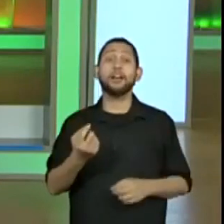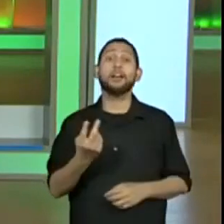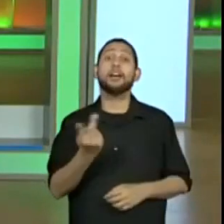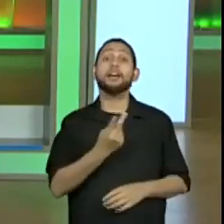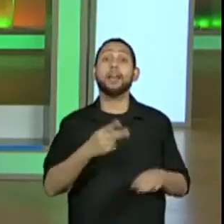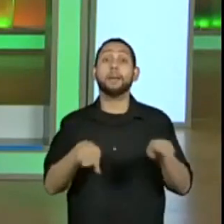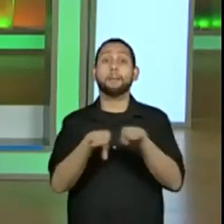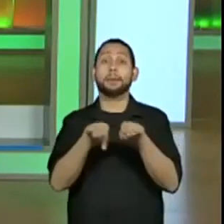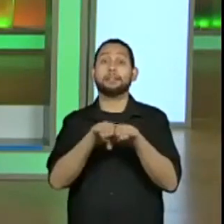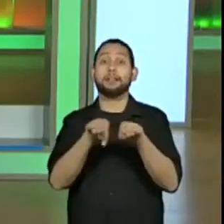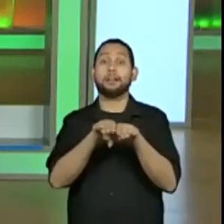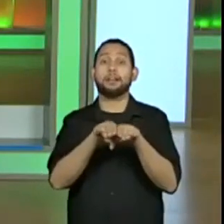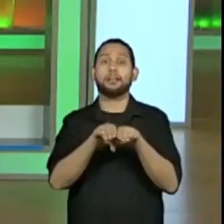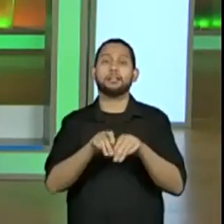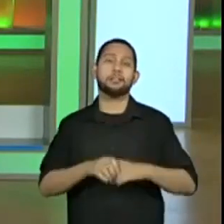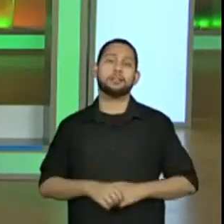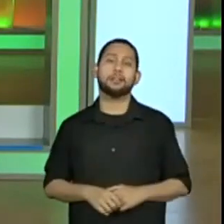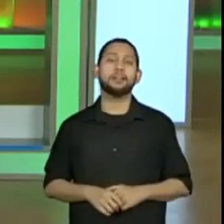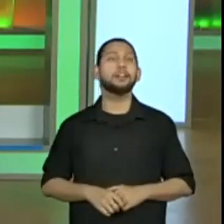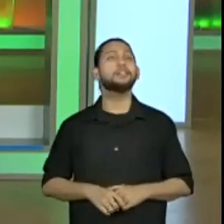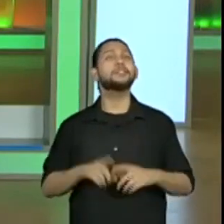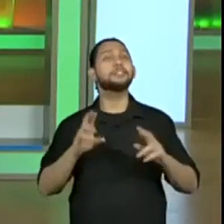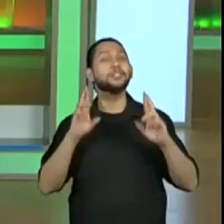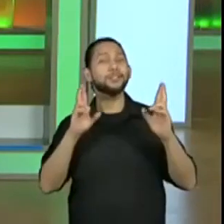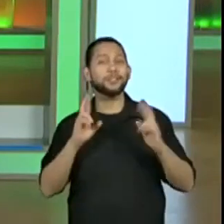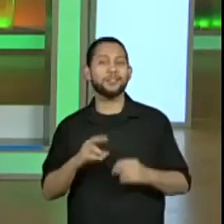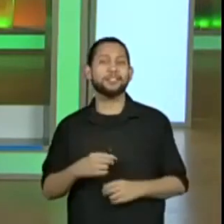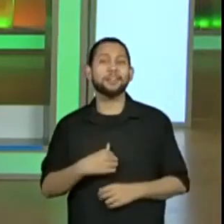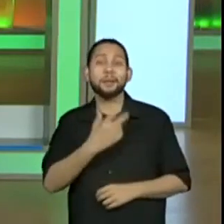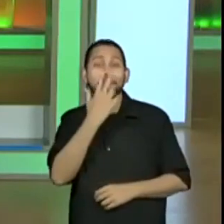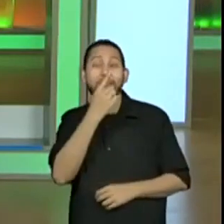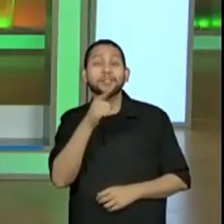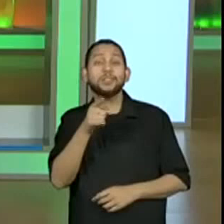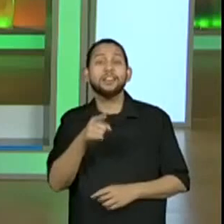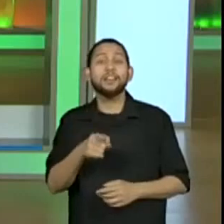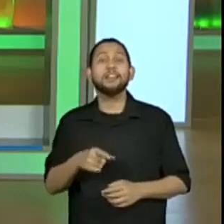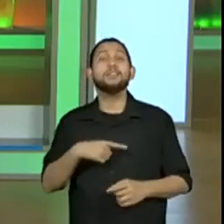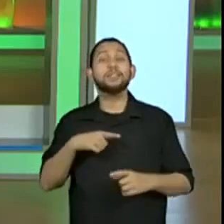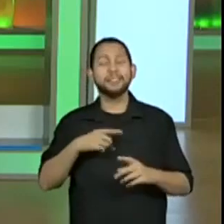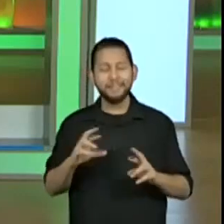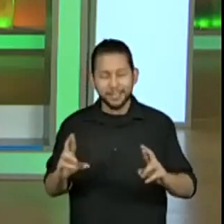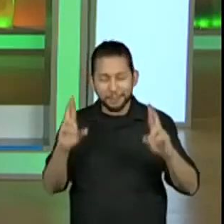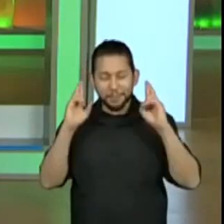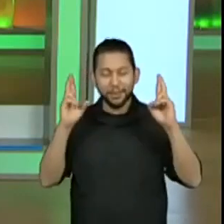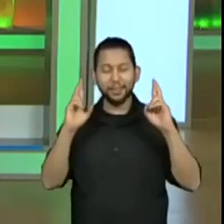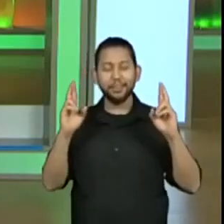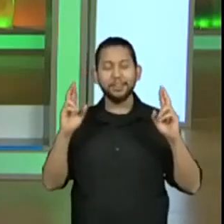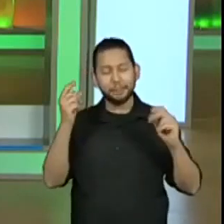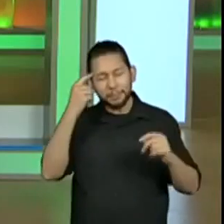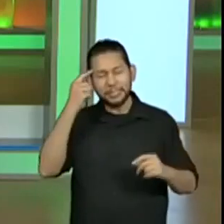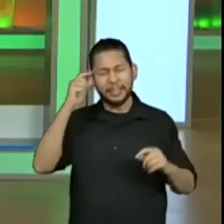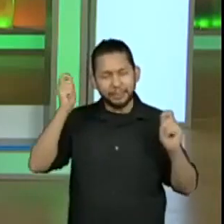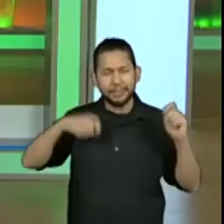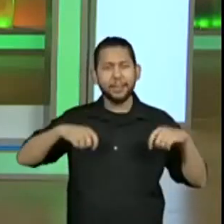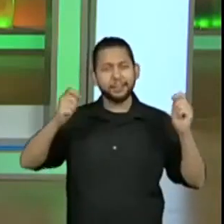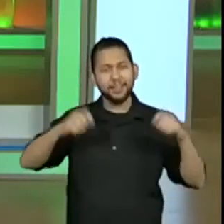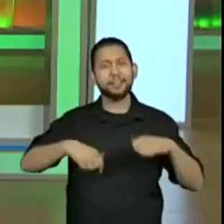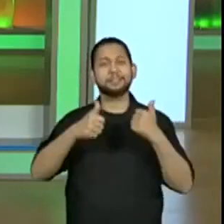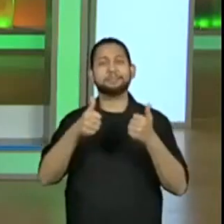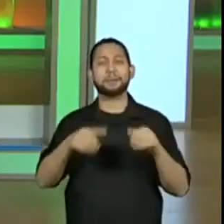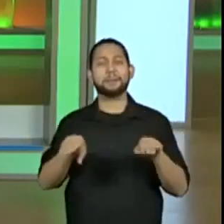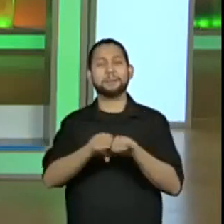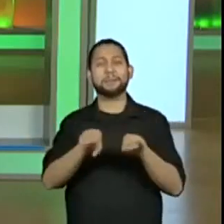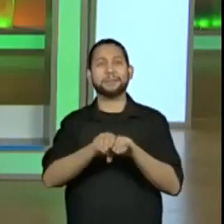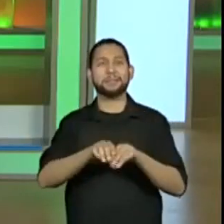empate. Gostei. Olha, eu adoro que vocês torcem por mim, porque vocês são iguais a mim. Vocês não perdem o quê? A esperança, não é? Por isso, eu